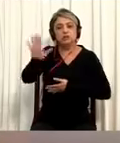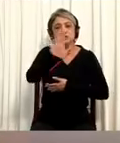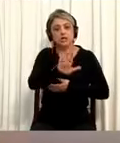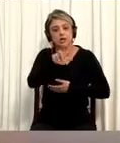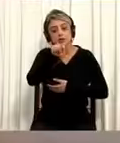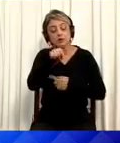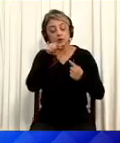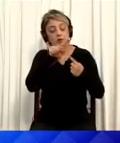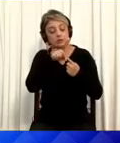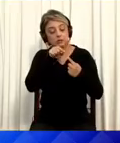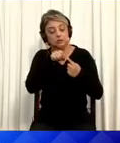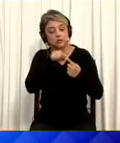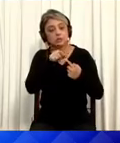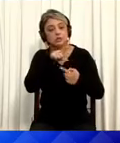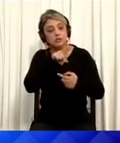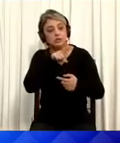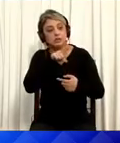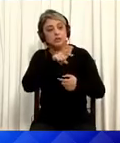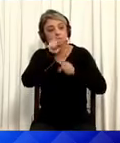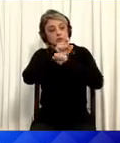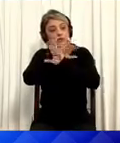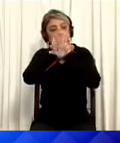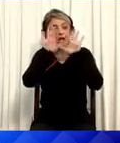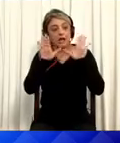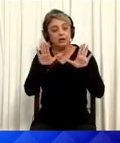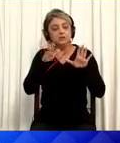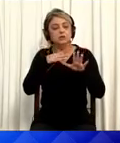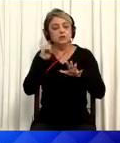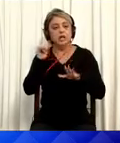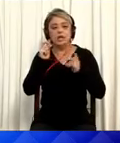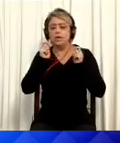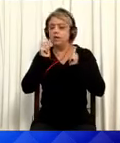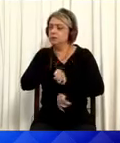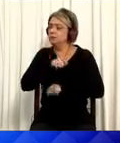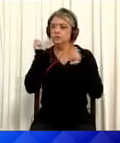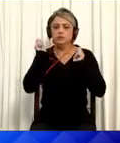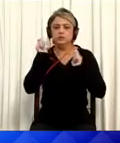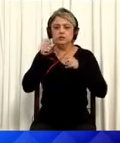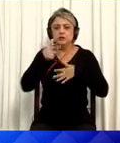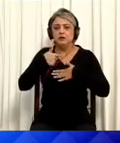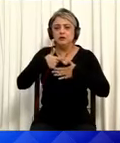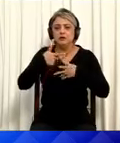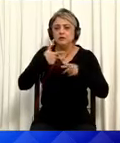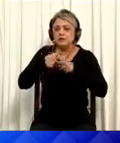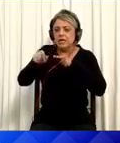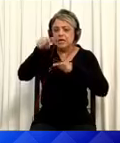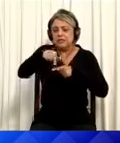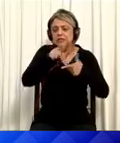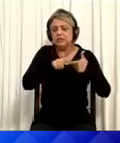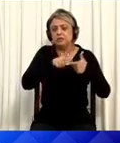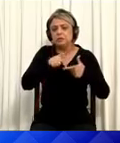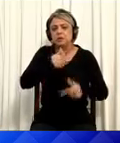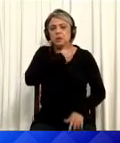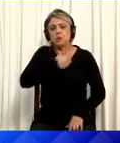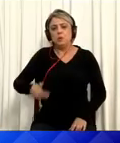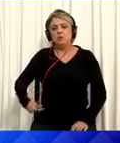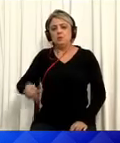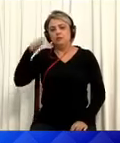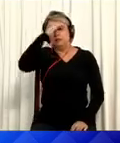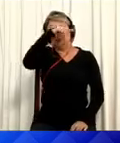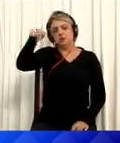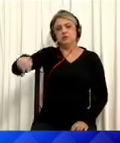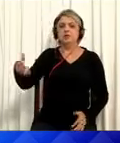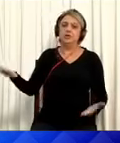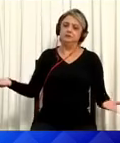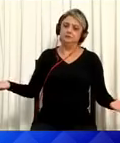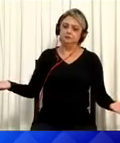nesse sentido, nós temos claro que é impossível a gente sair da situação que a gente está com esse governo que está aí. E eu